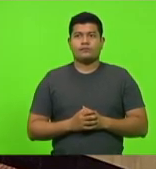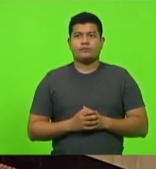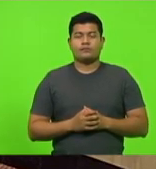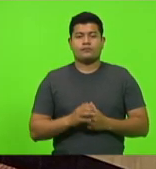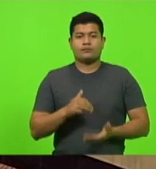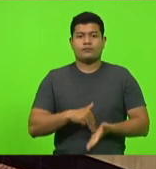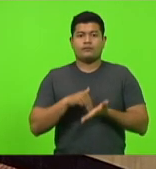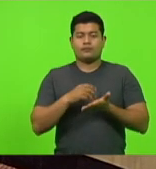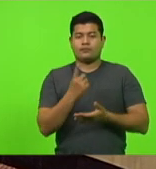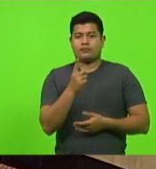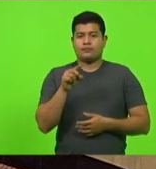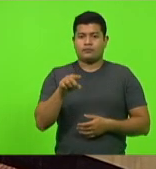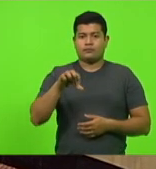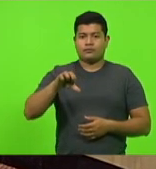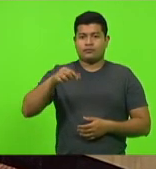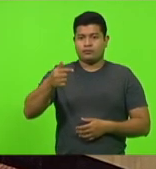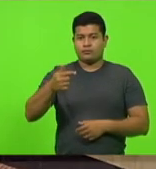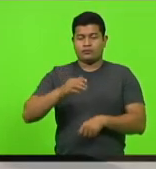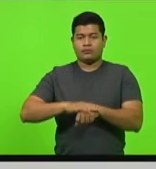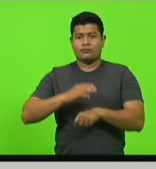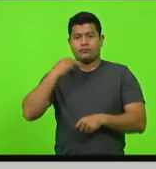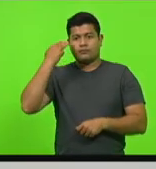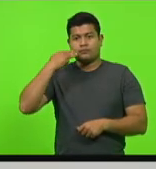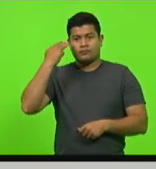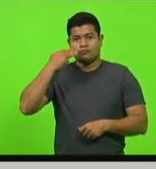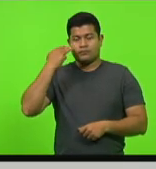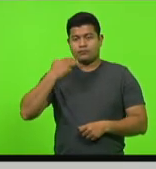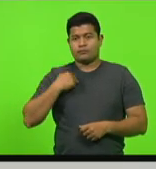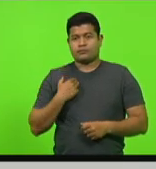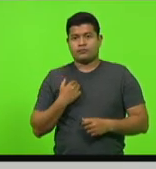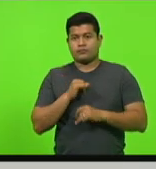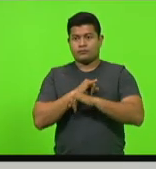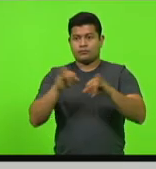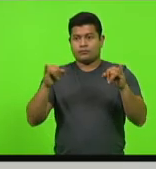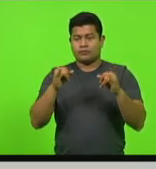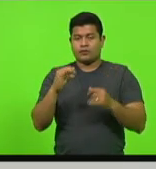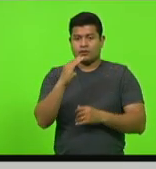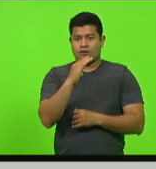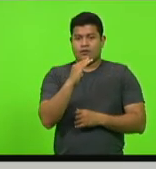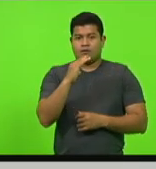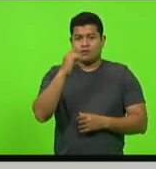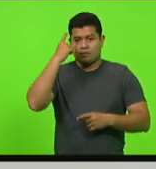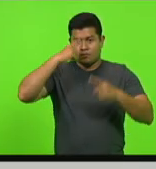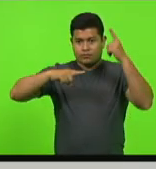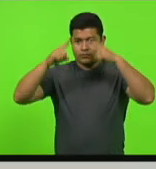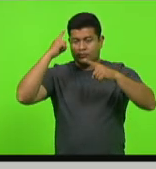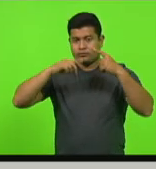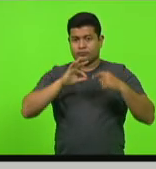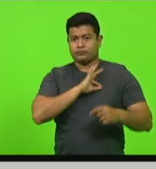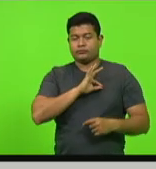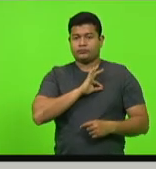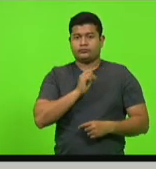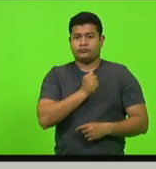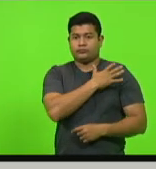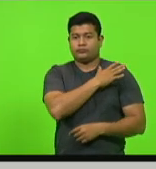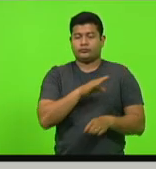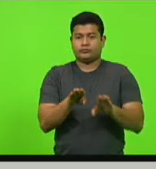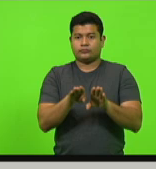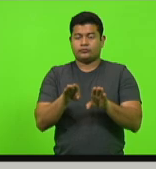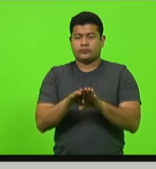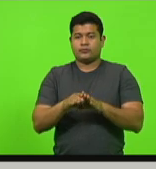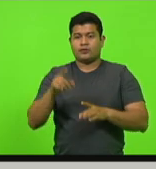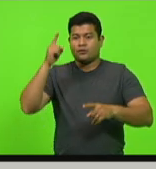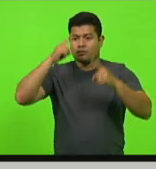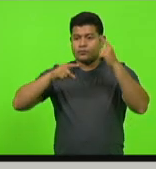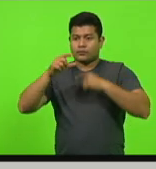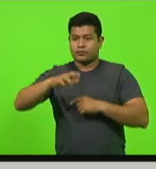Moção 1097, autor deputado Márcio Machado, manifestando ao comandante-geral da Polícia Militar de Santa Catarina e ao comandante regional da Polícia Militar de